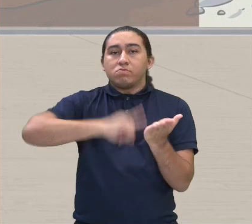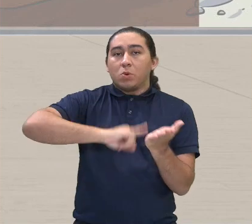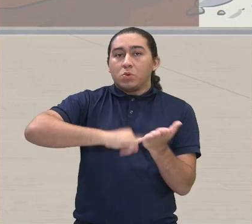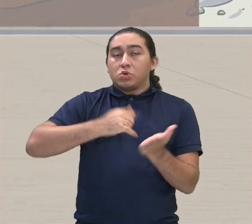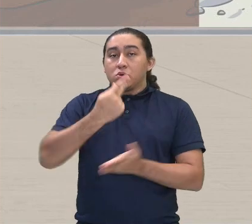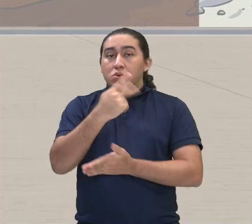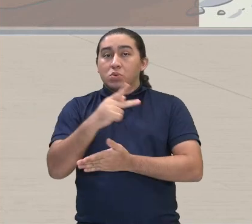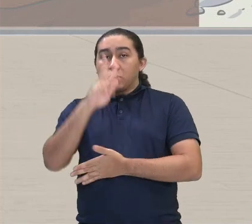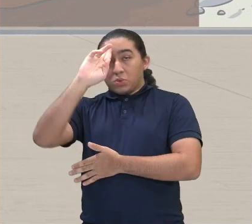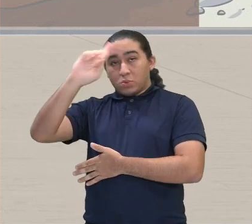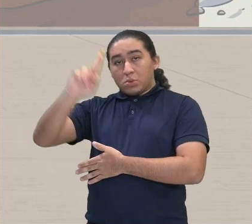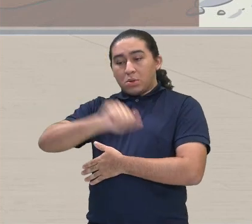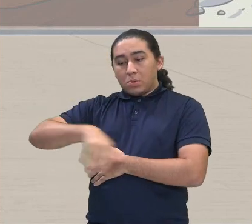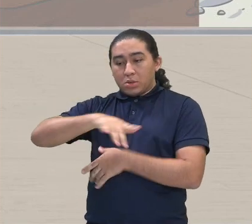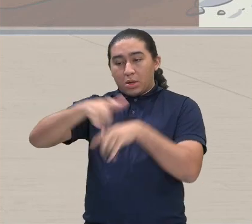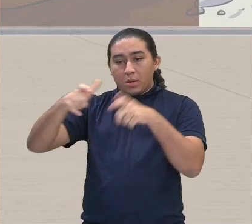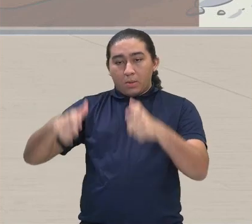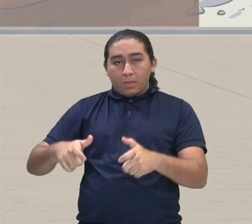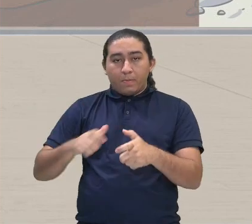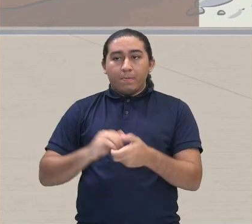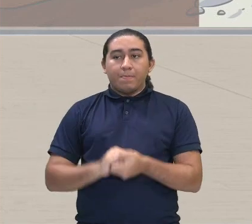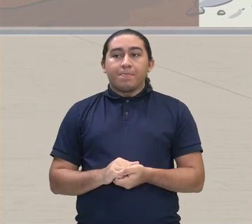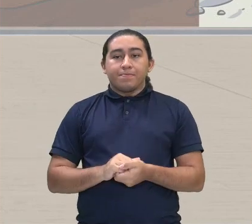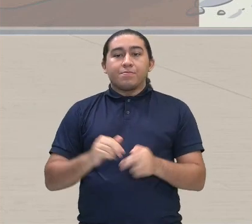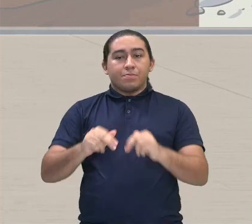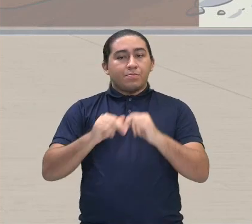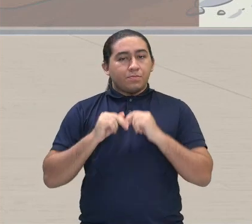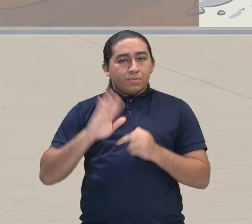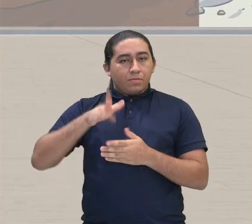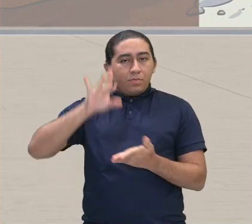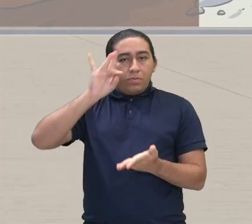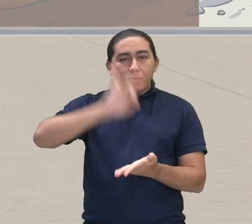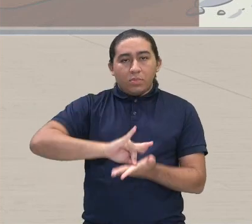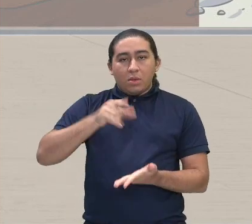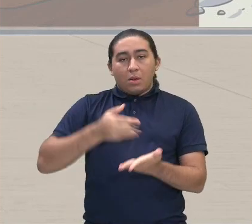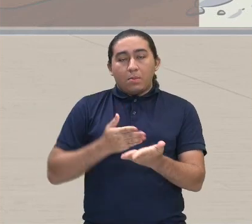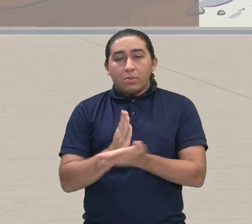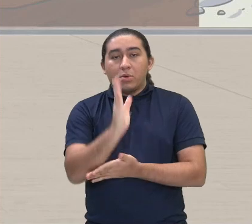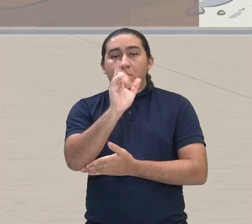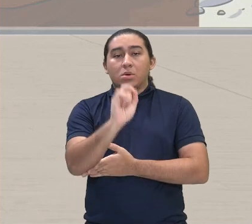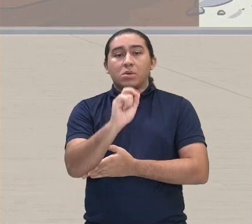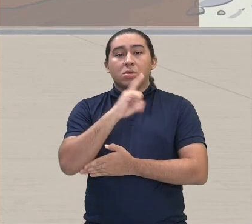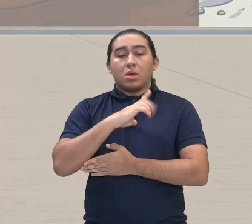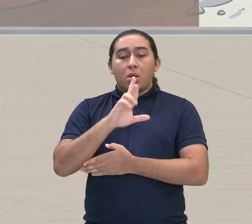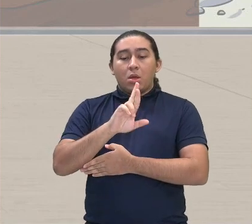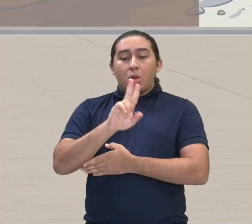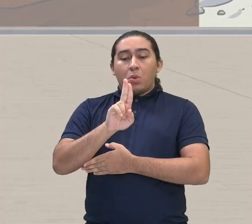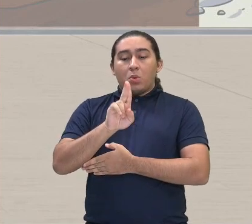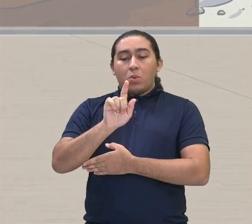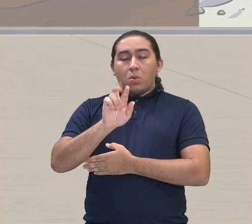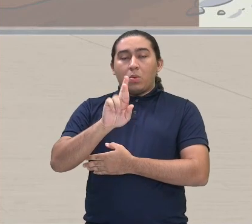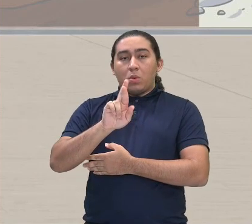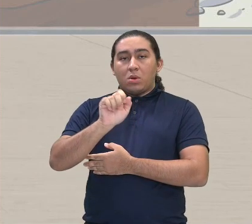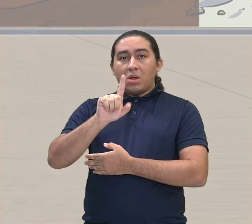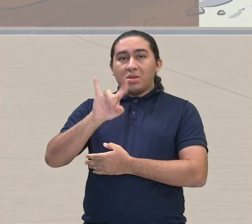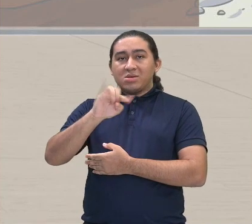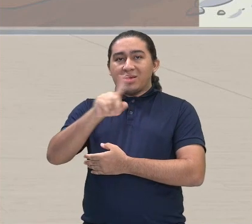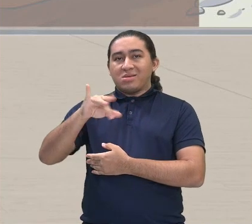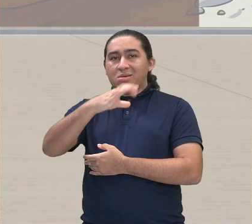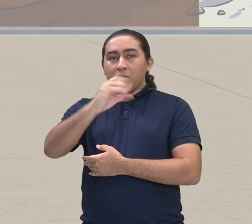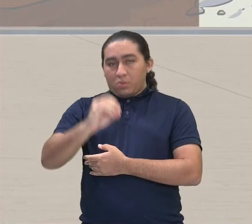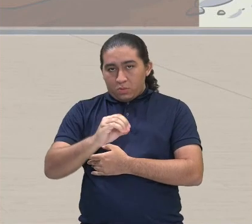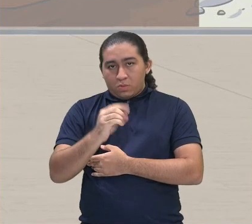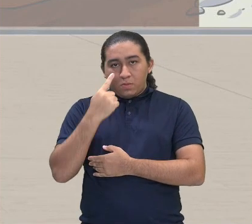Tá bom? Com isso, então, estabelece-se a chamada ruralização do Ocidente, como a gente vai ver